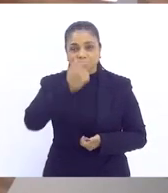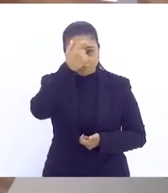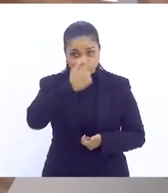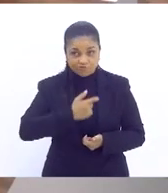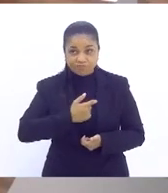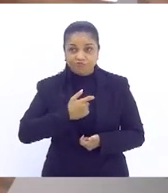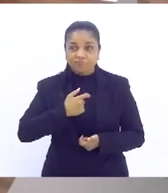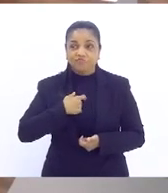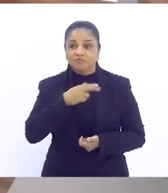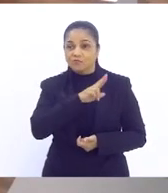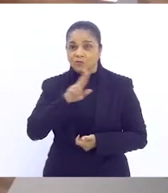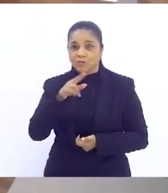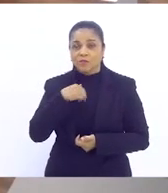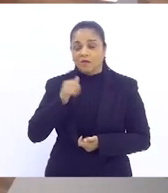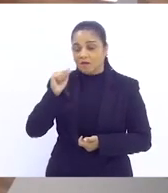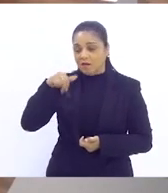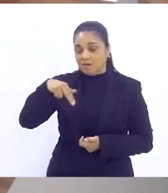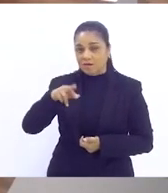favor